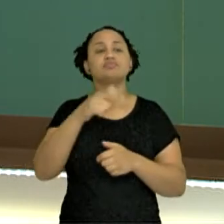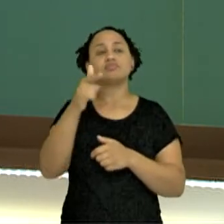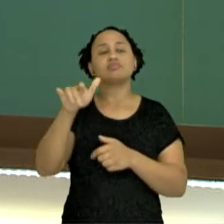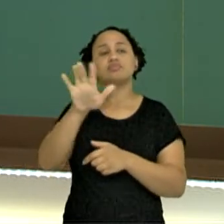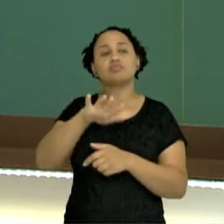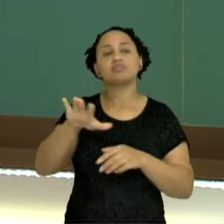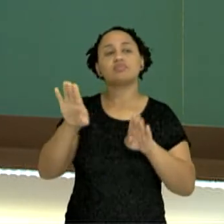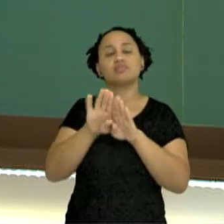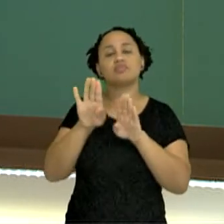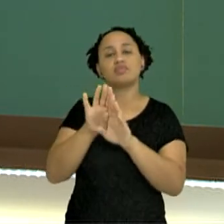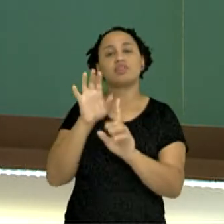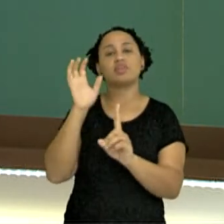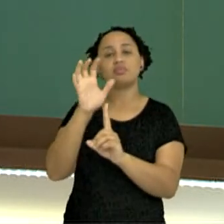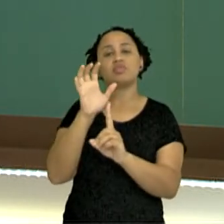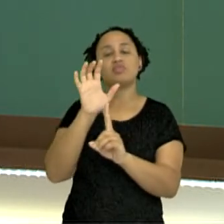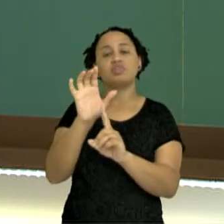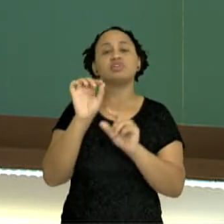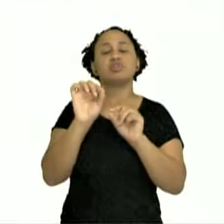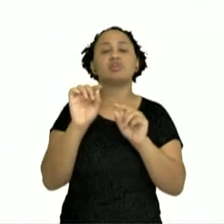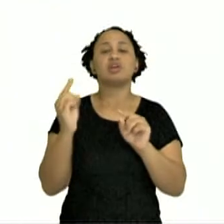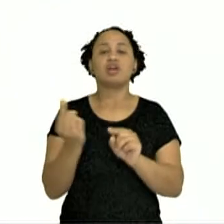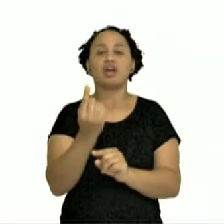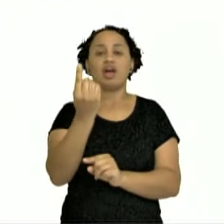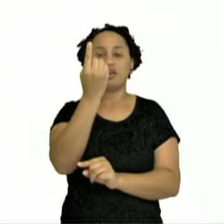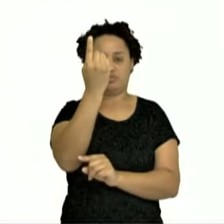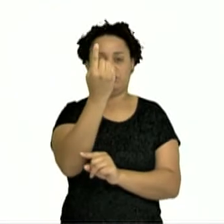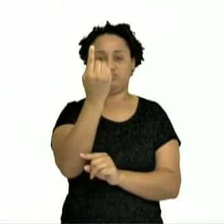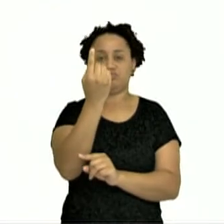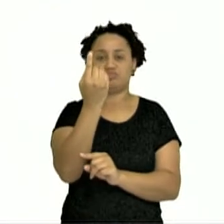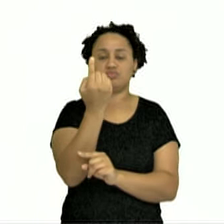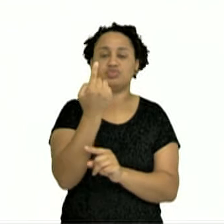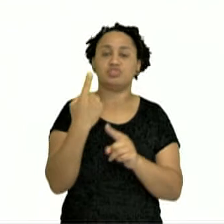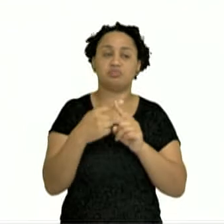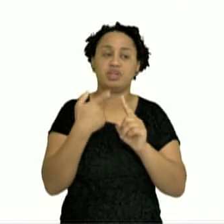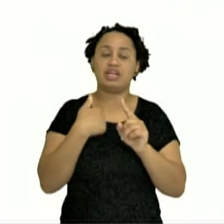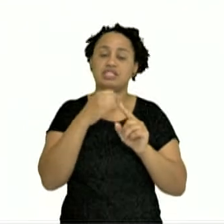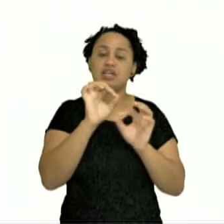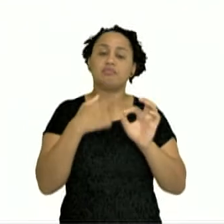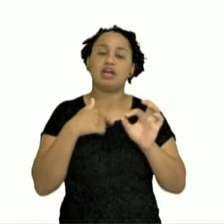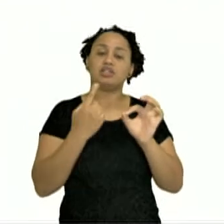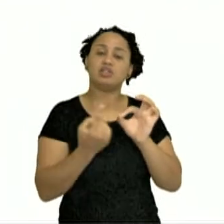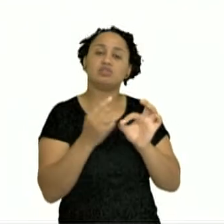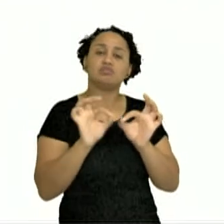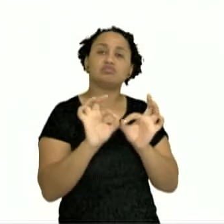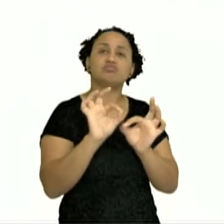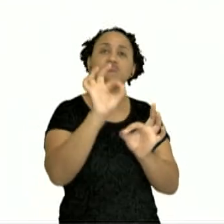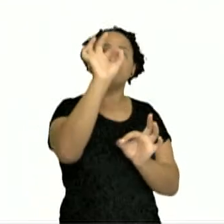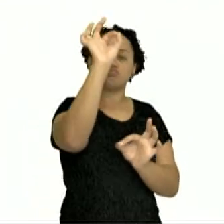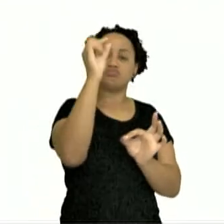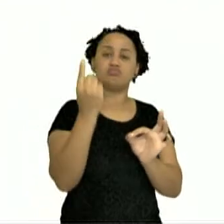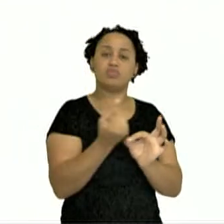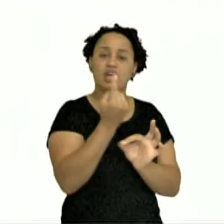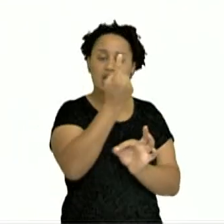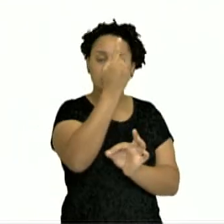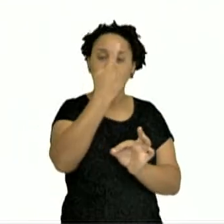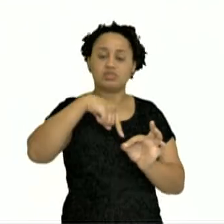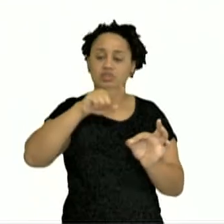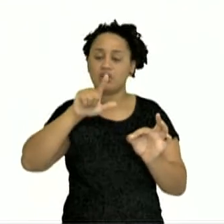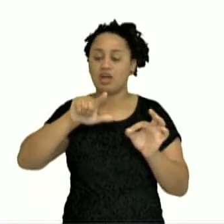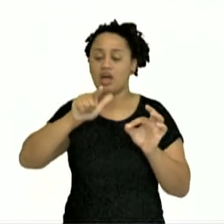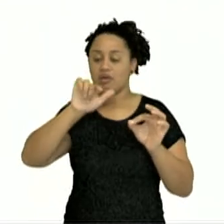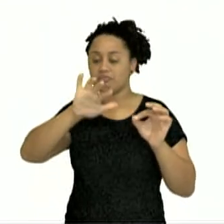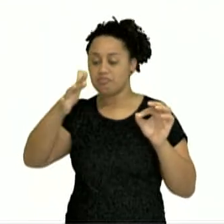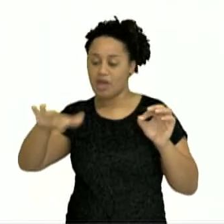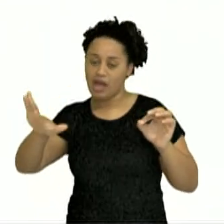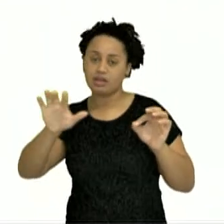vai influenciar no clima é a altitude. Quanto mais elevado nós estivermos em relação ao nível do